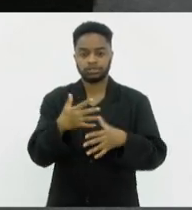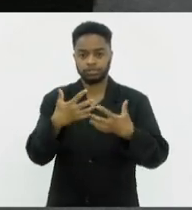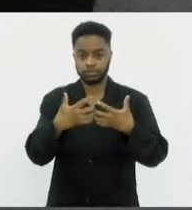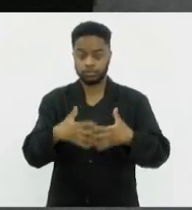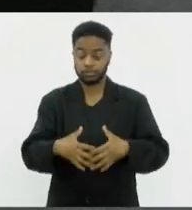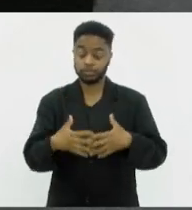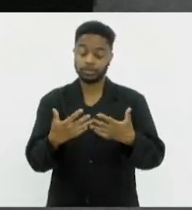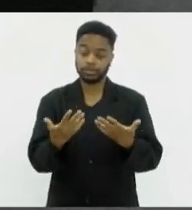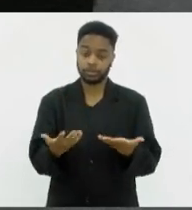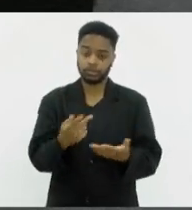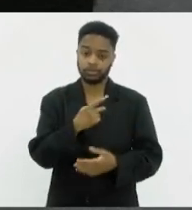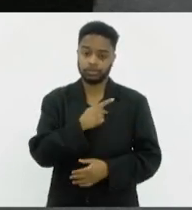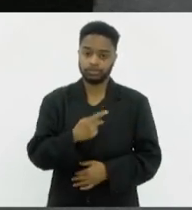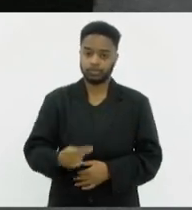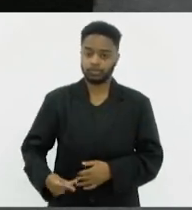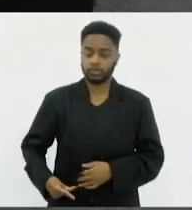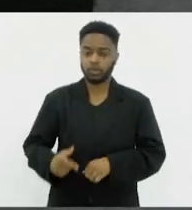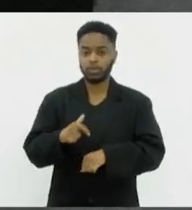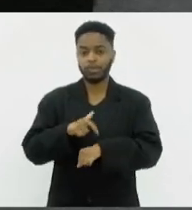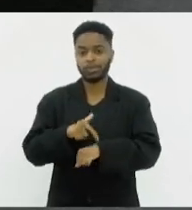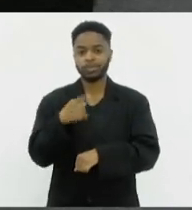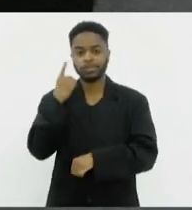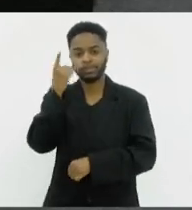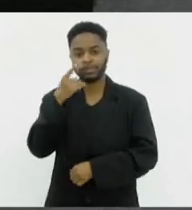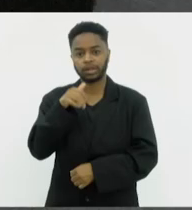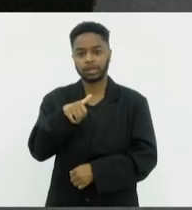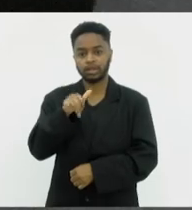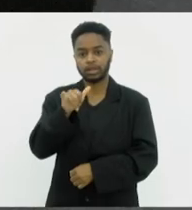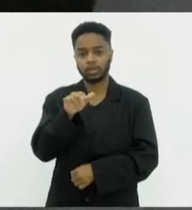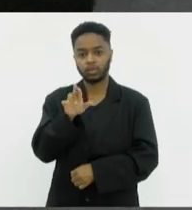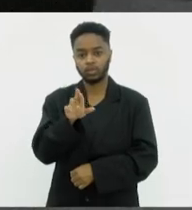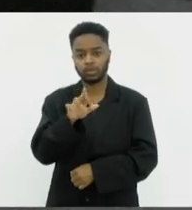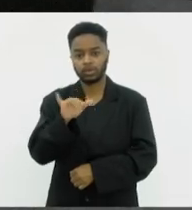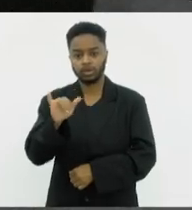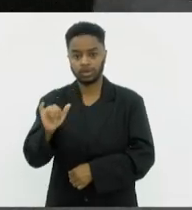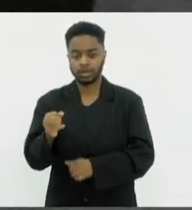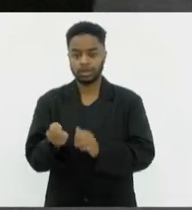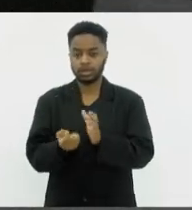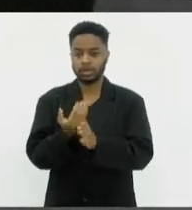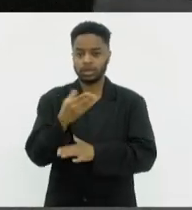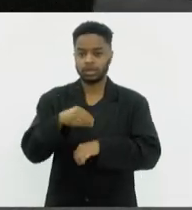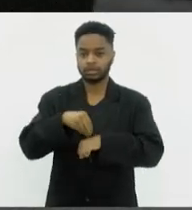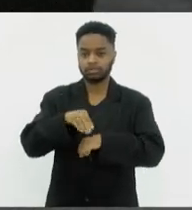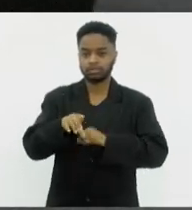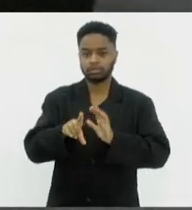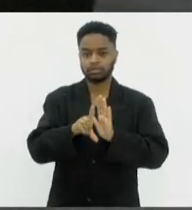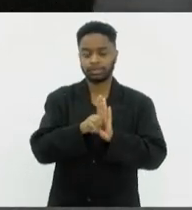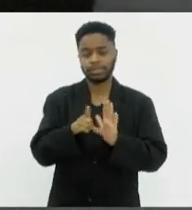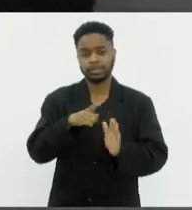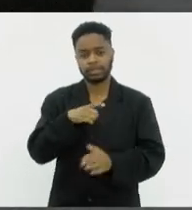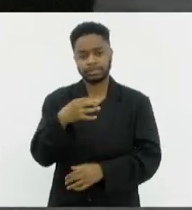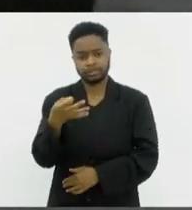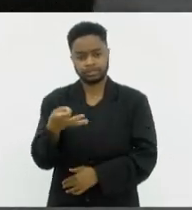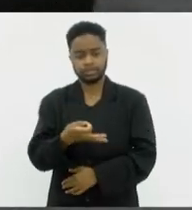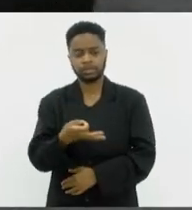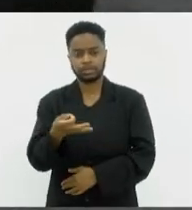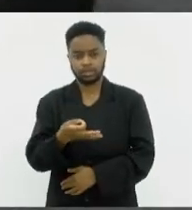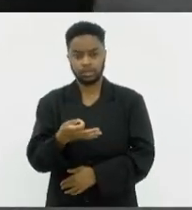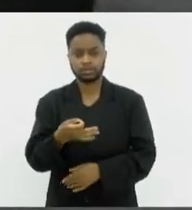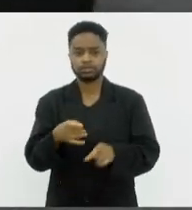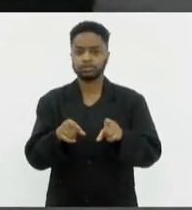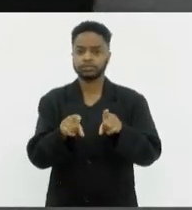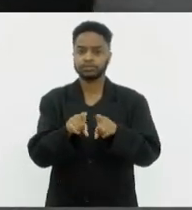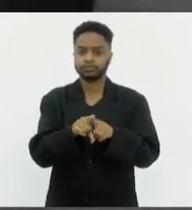presidente, quando o deputado Yuri faz essa indicação, eu tenho certeza que